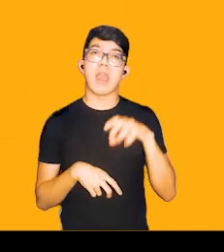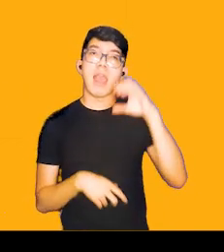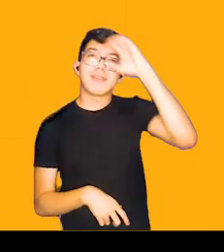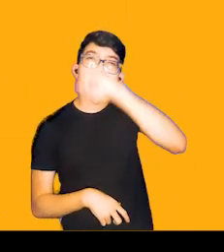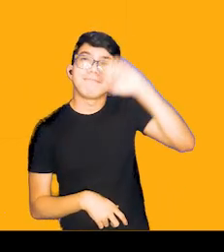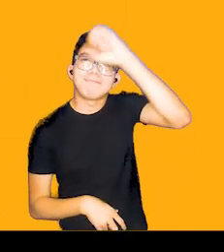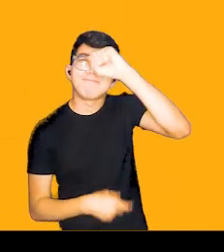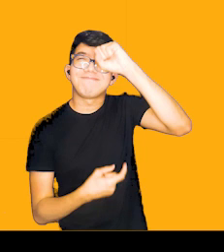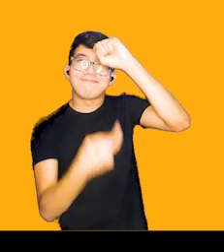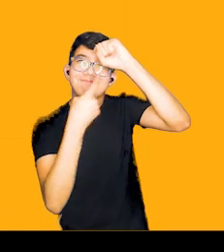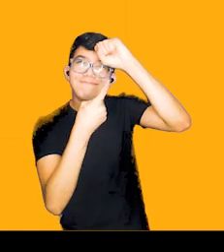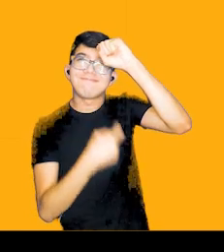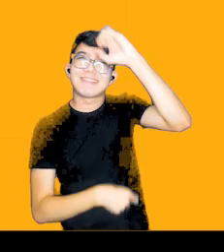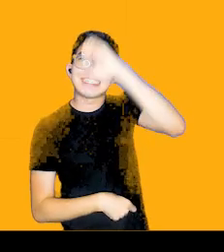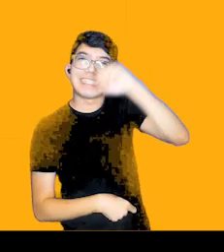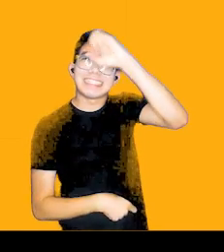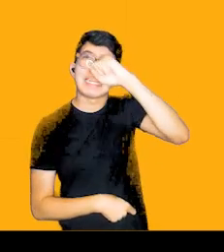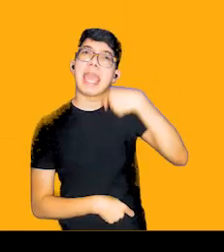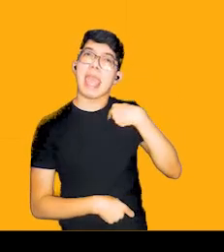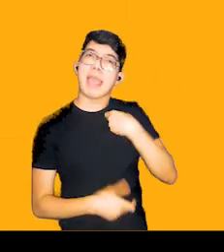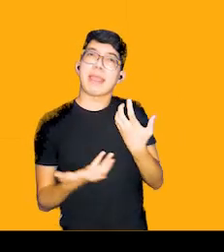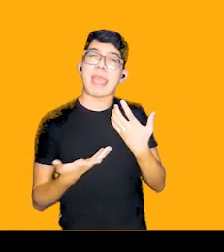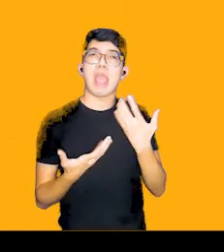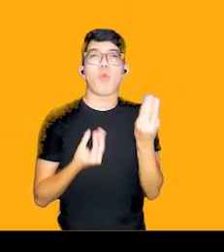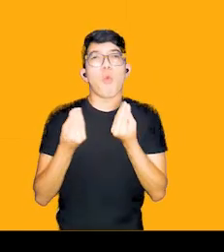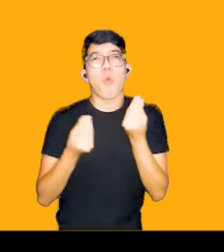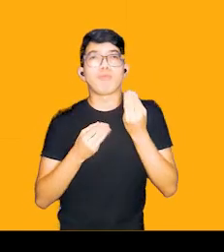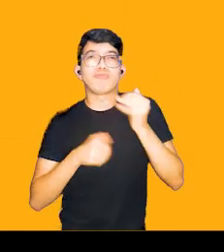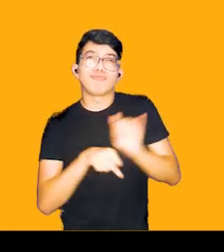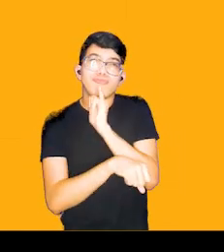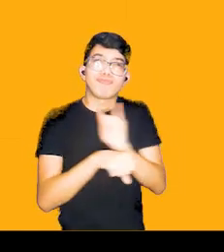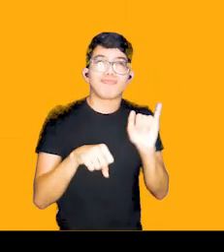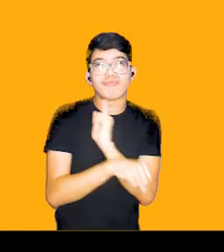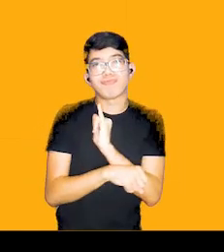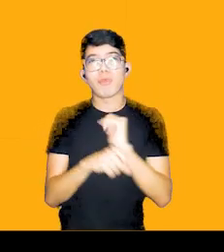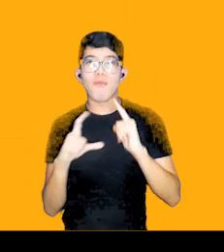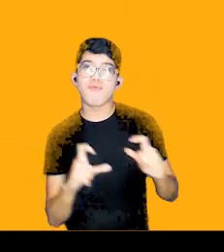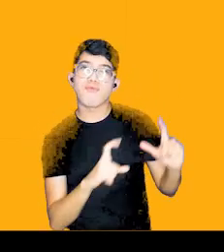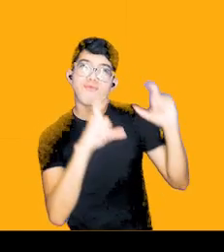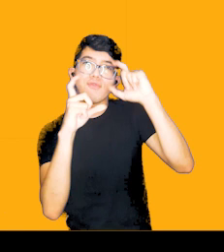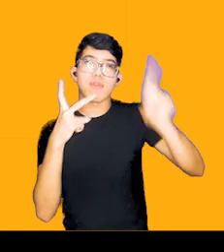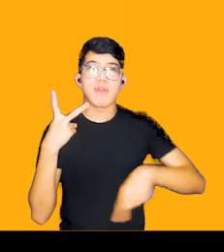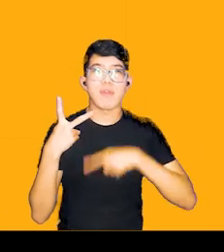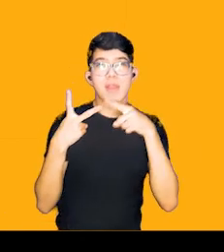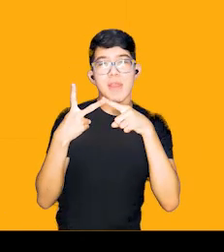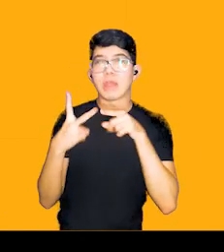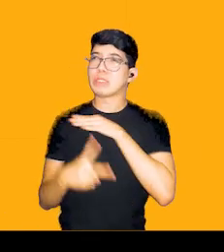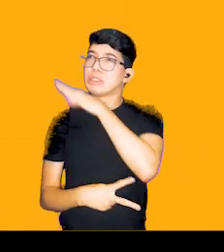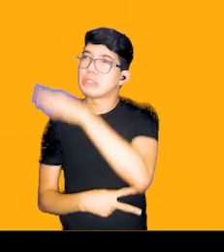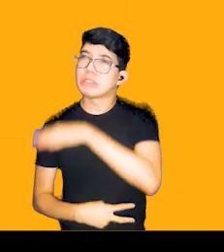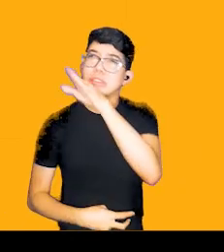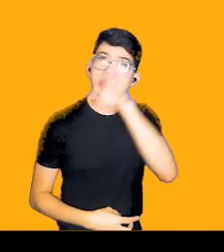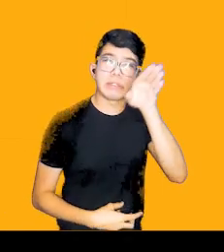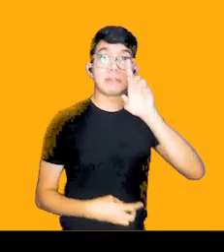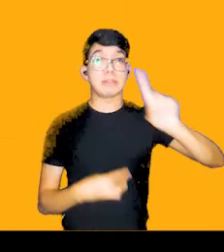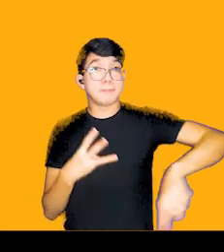aprendiz é aprendiz como fotógrafo, aprendiz como andarilho e aprendiz com as